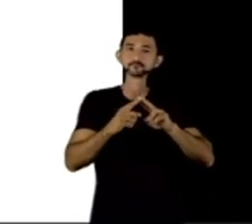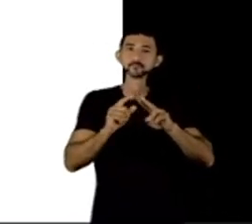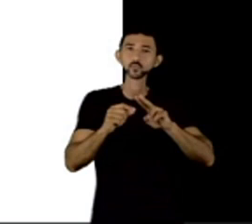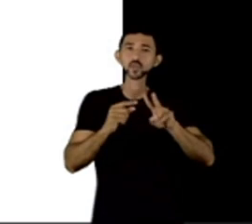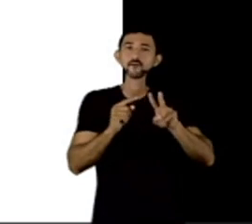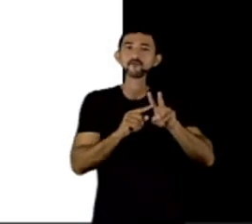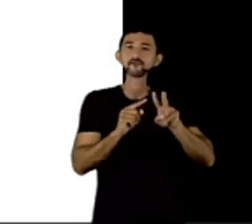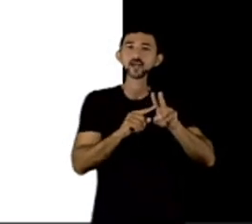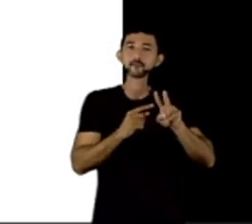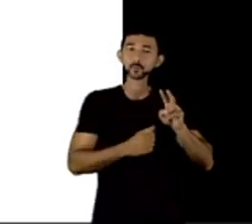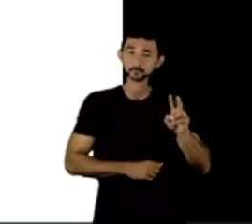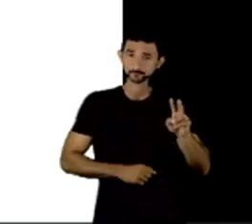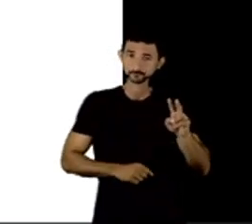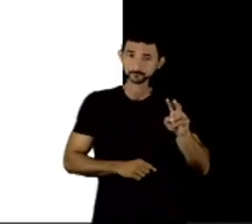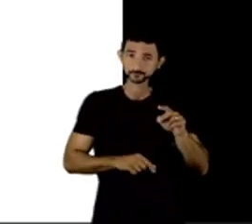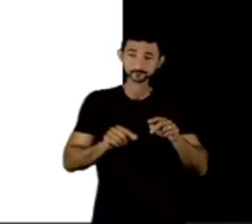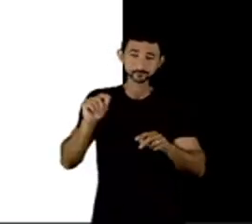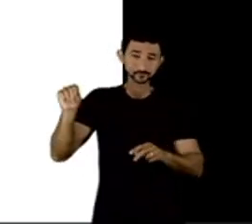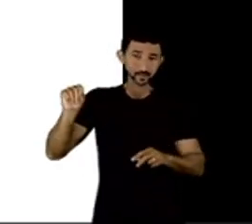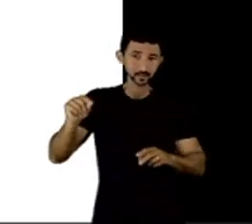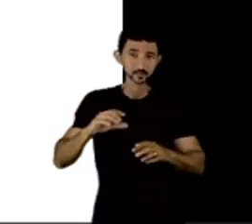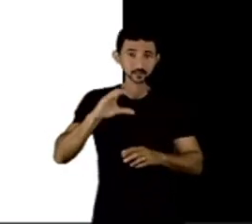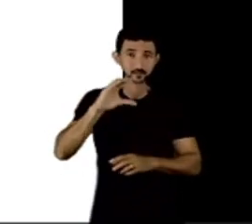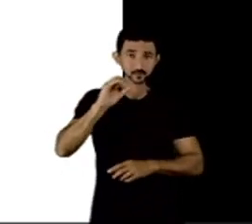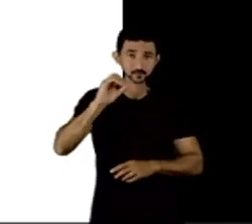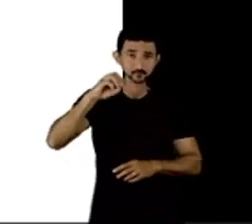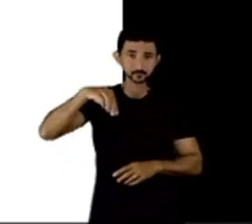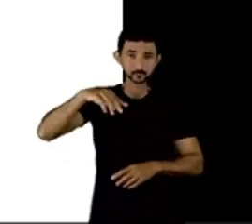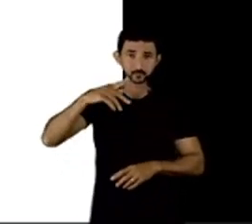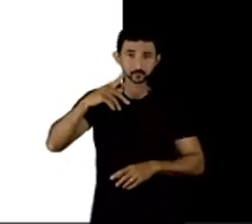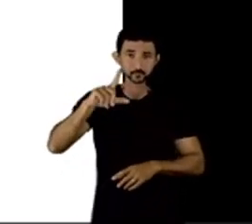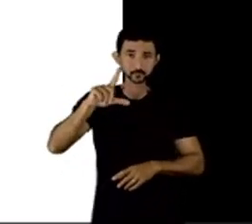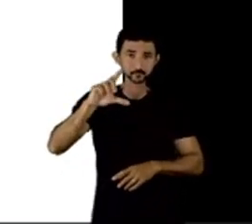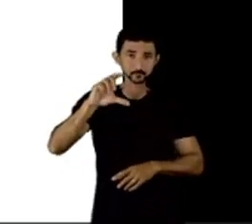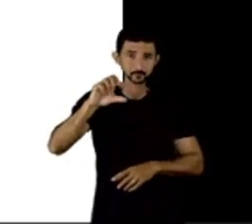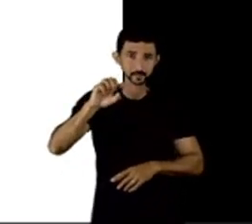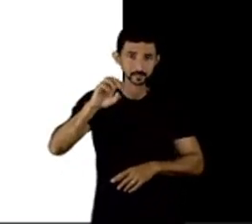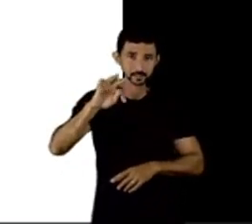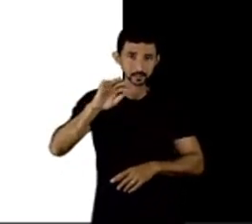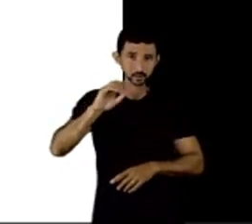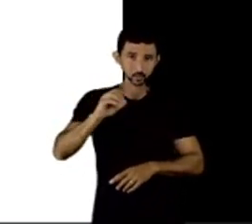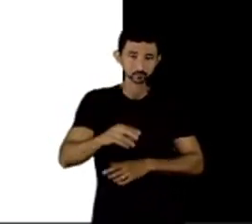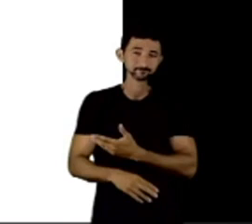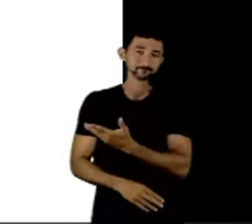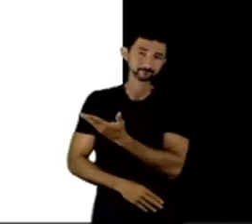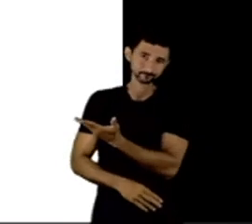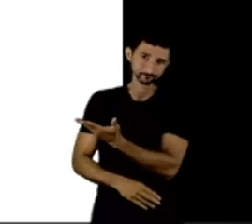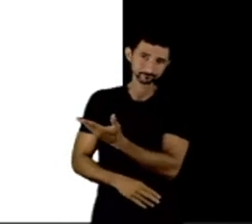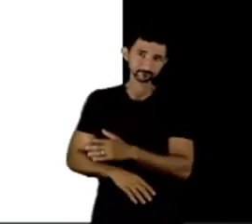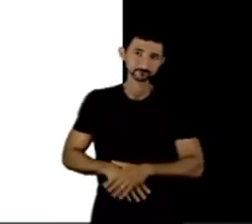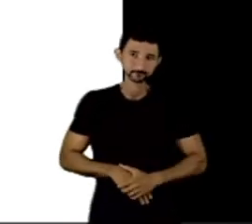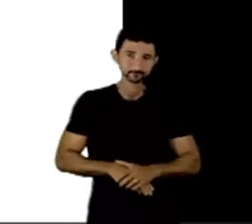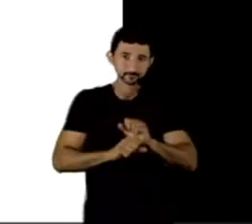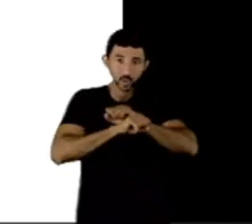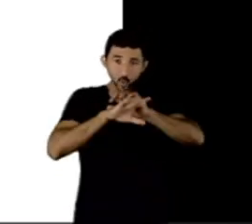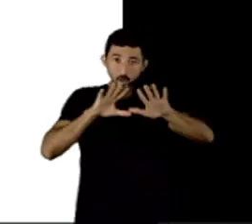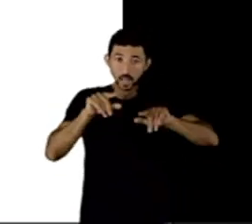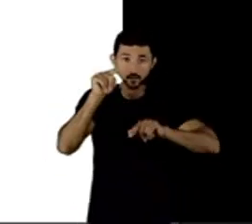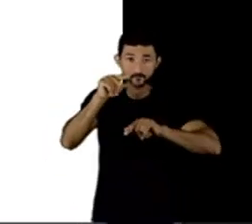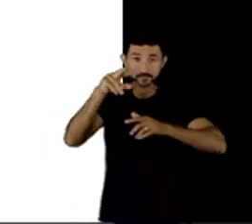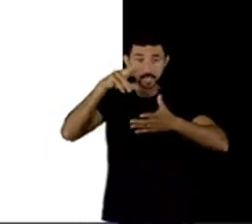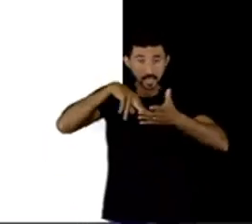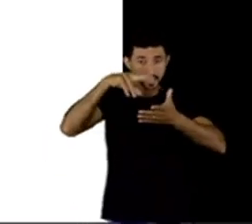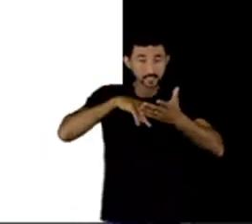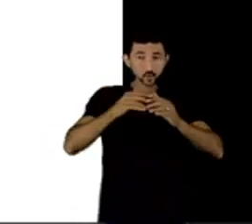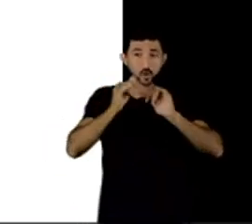forma verbal. Ele completou. E aí eu deixo muito claro para você, leitor, que